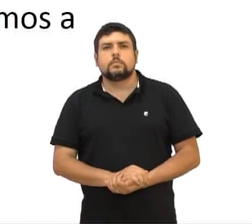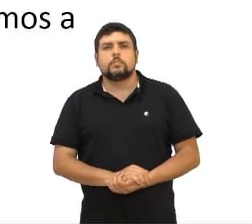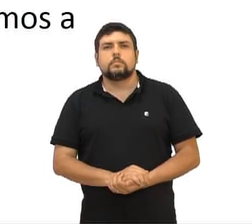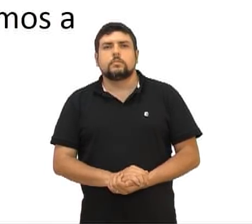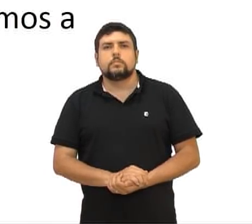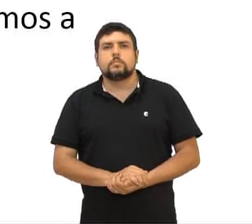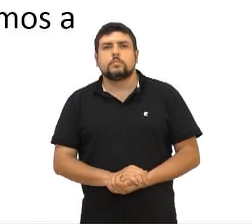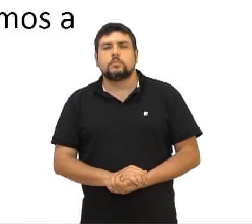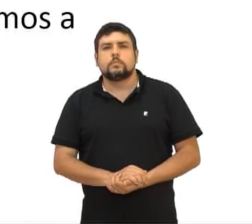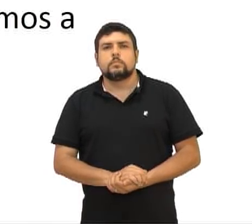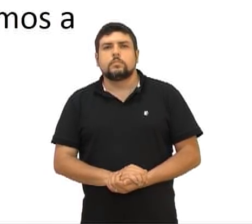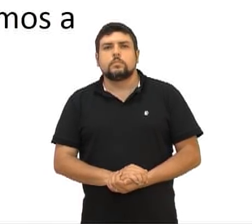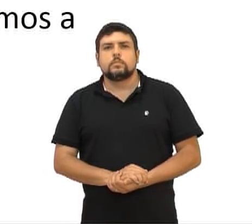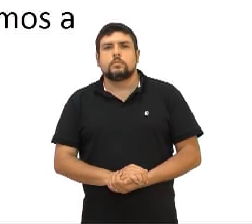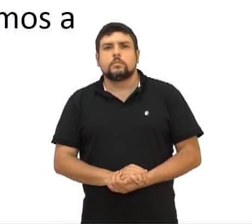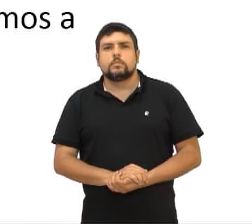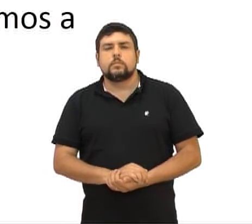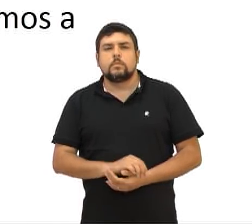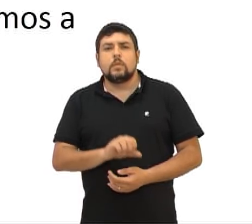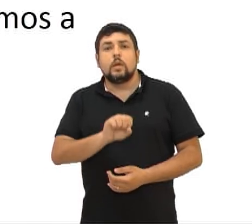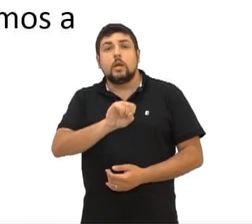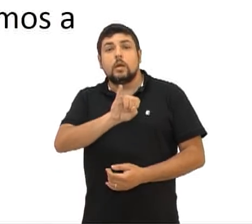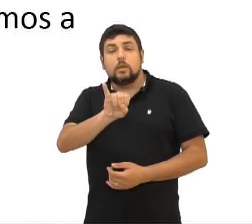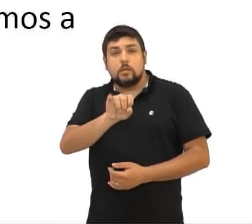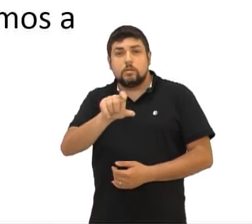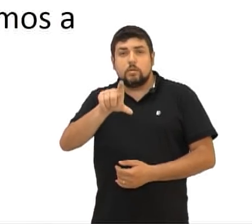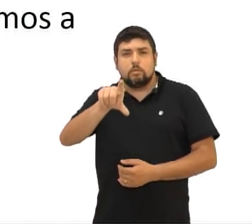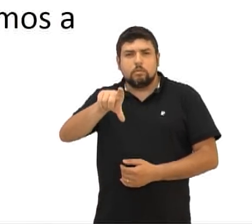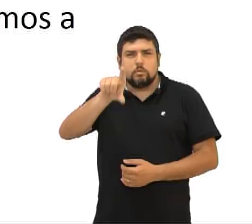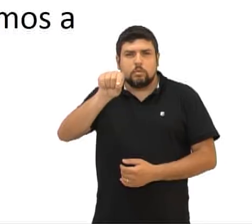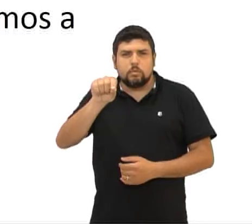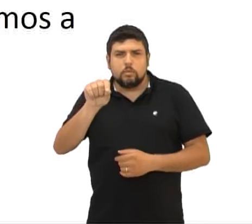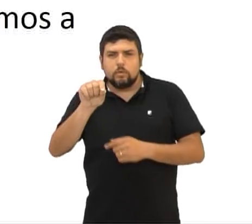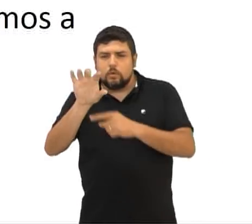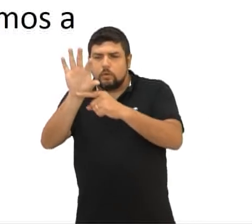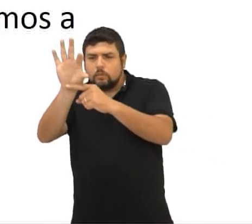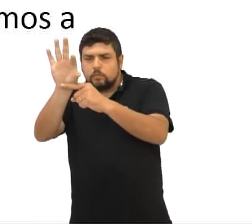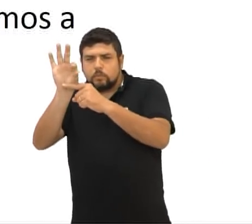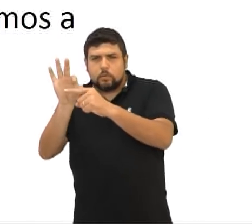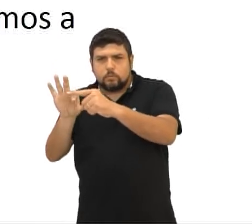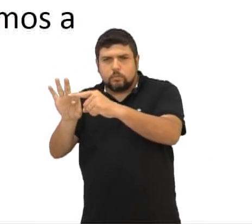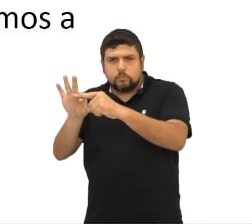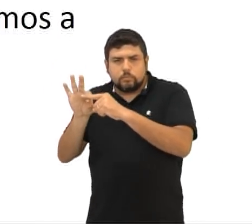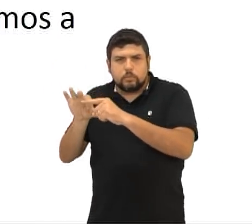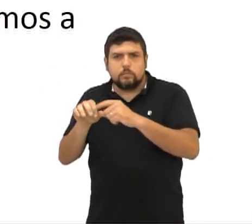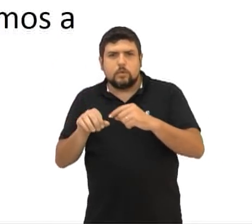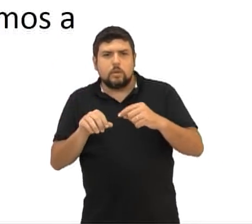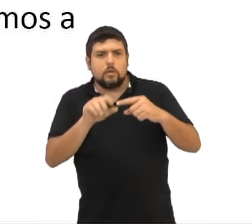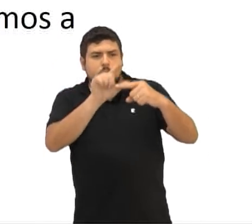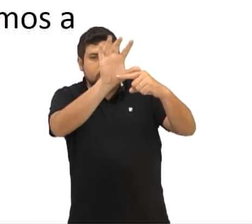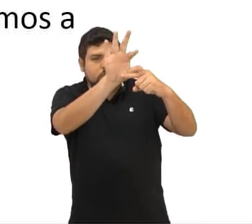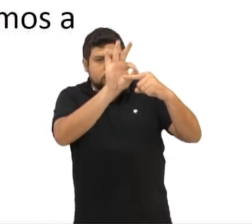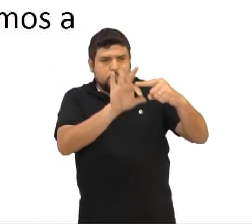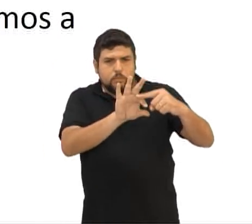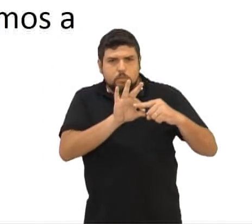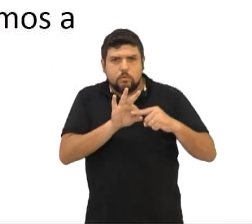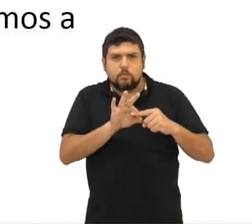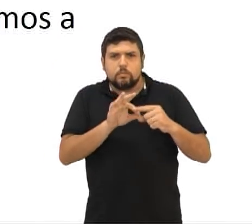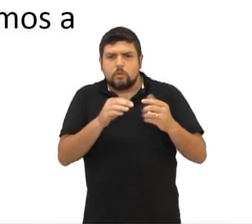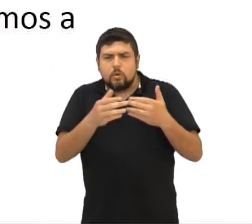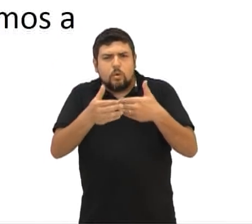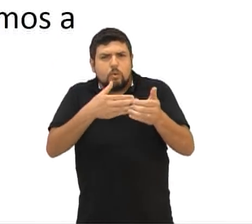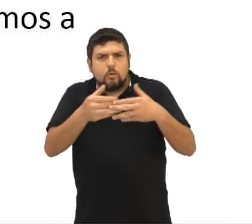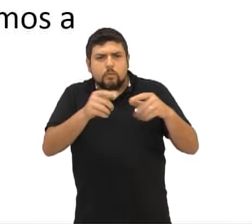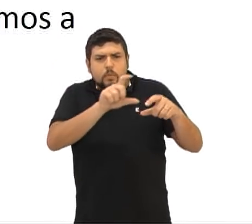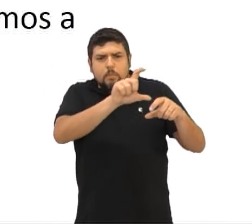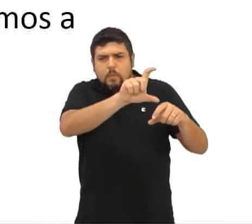Se escolhermos 2 razões quaisquer e verificamos que a propriedade seria 2 sobre 10, é igual